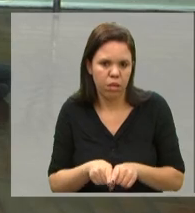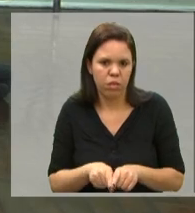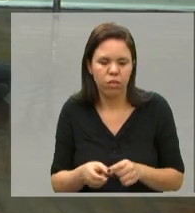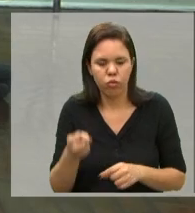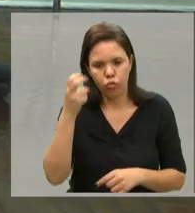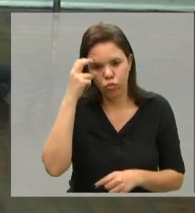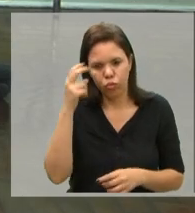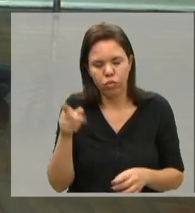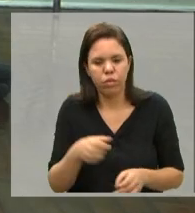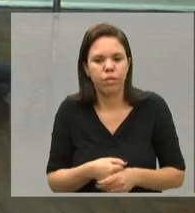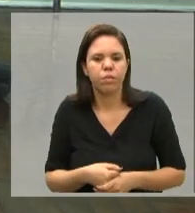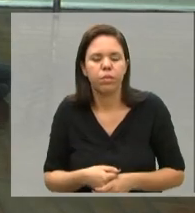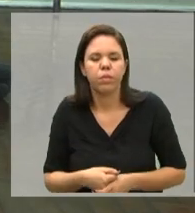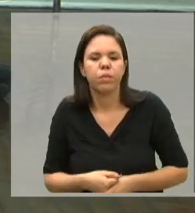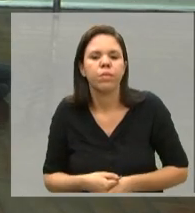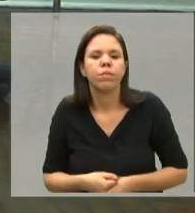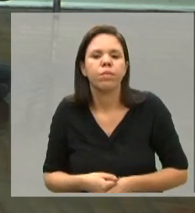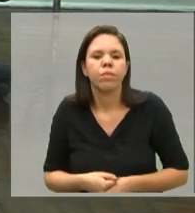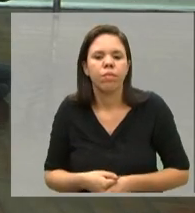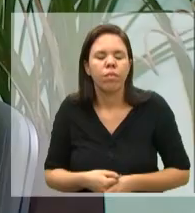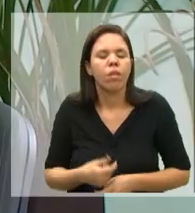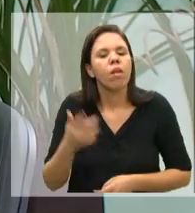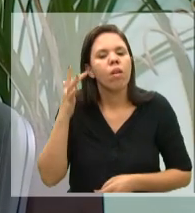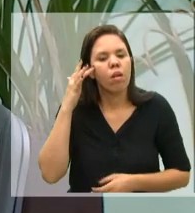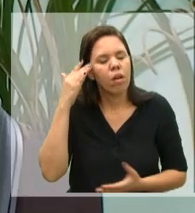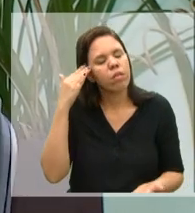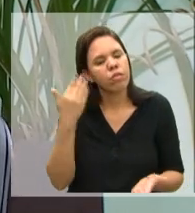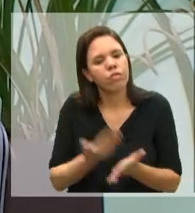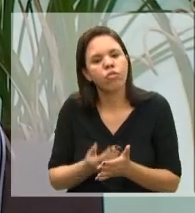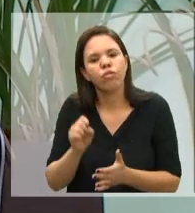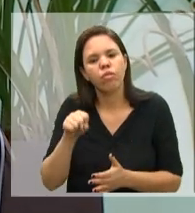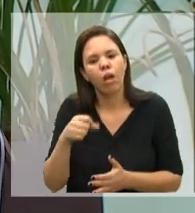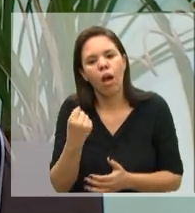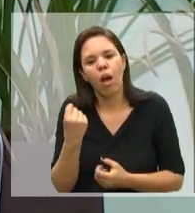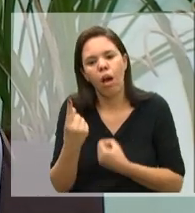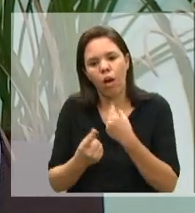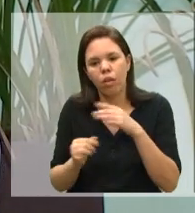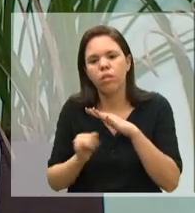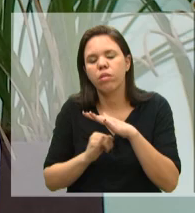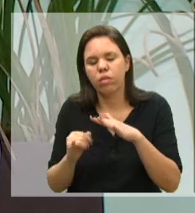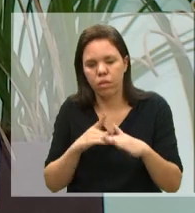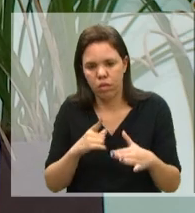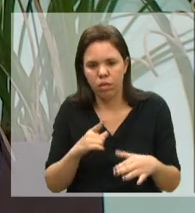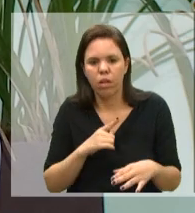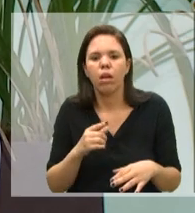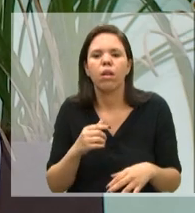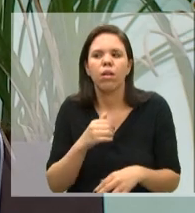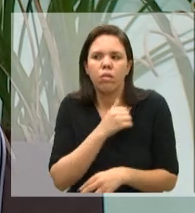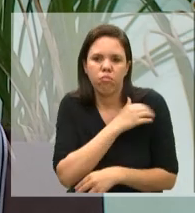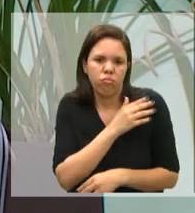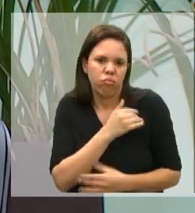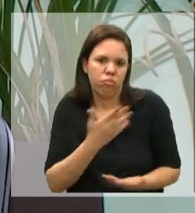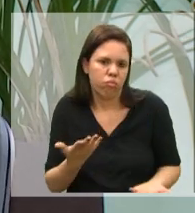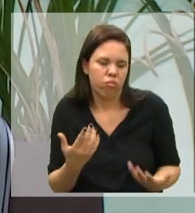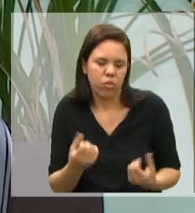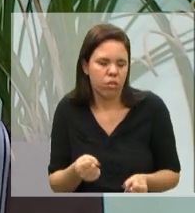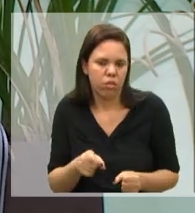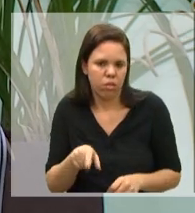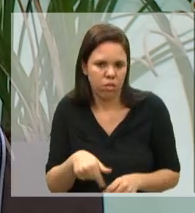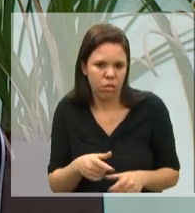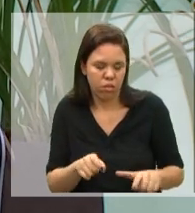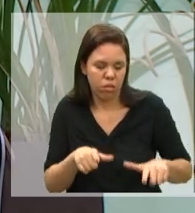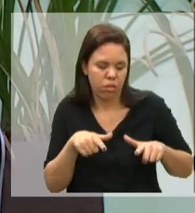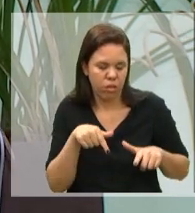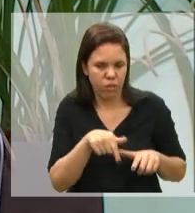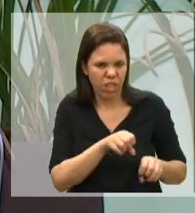Cultura. Pessoalmente, eu tenho a impressão que algumas instituições ainda têm um preconceito. Um preconceito que, em certa medida, acho que